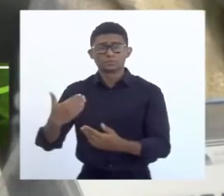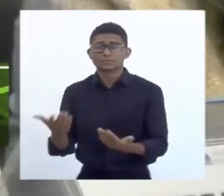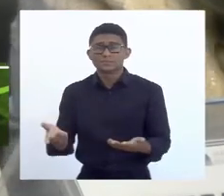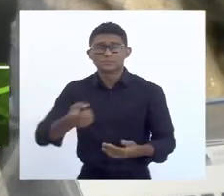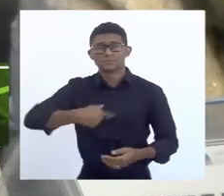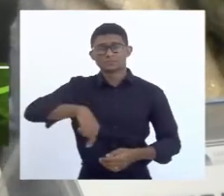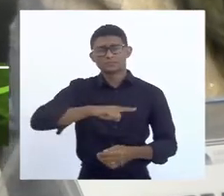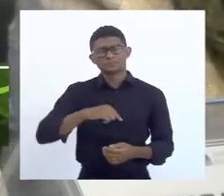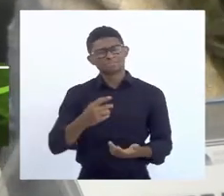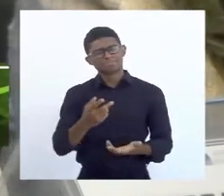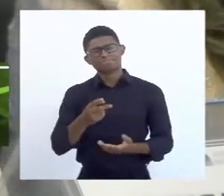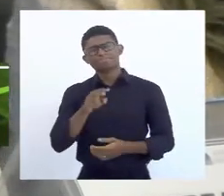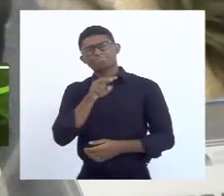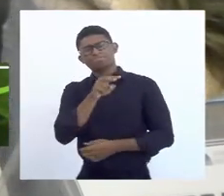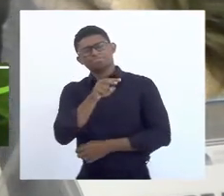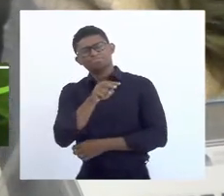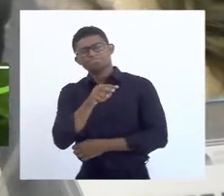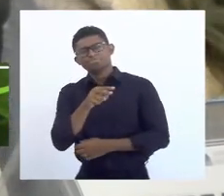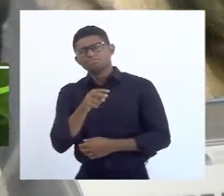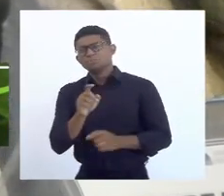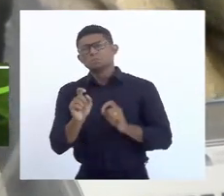gente acabava